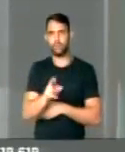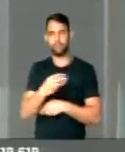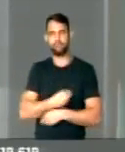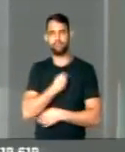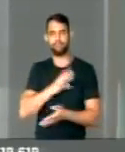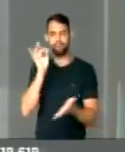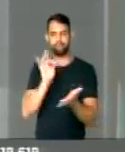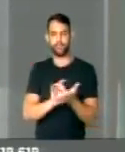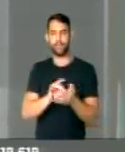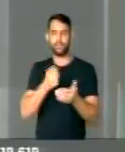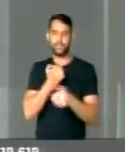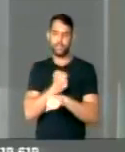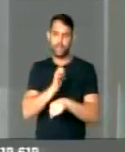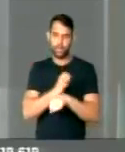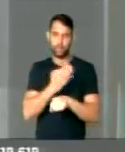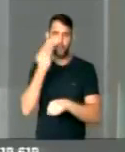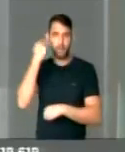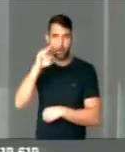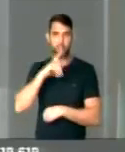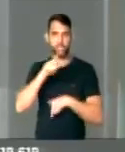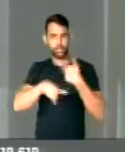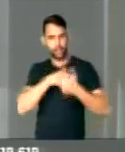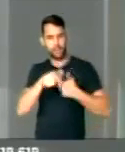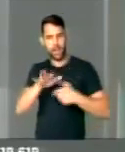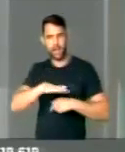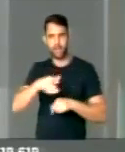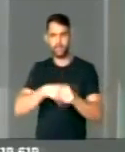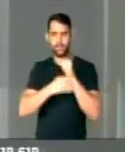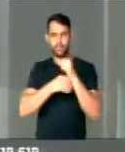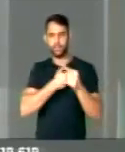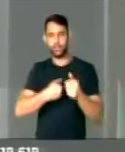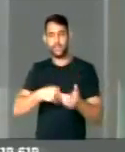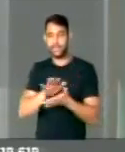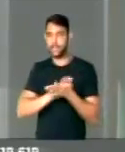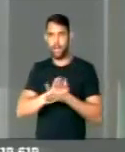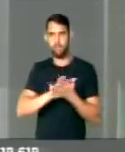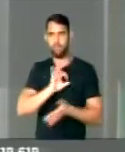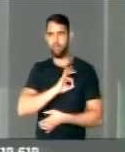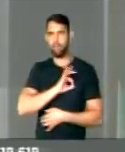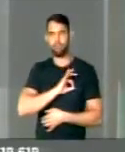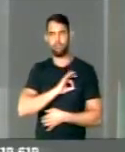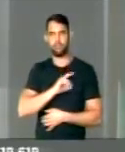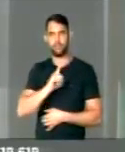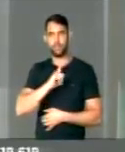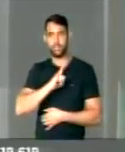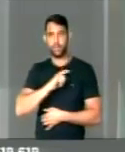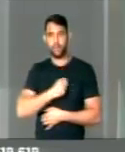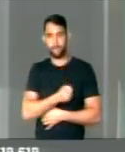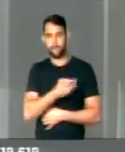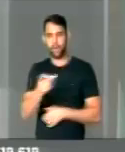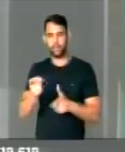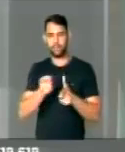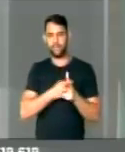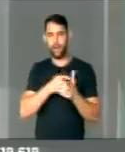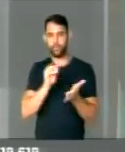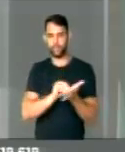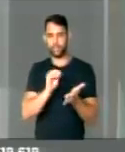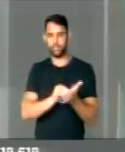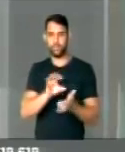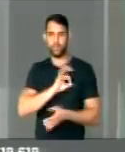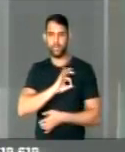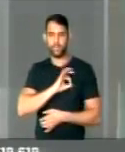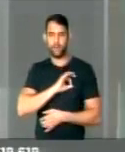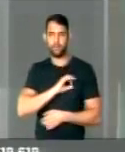aparece. No Maranhão, infelizmente, a gente tinha que trabalhar a segurança pública sem policial. Nós tínhamos o maior déficit de policial